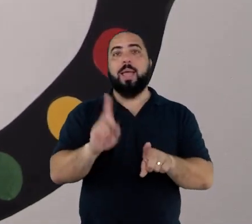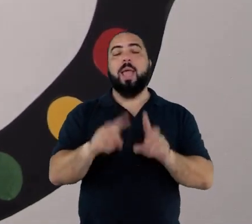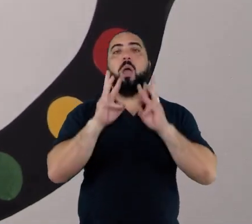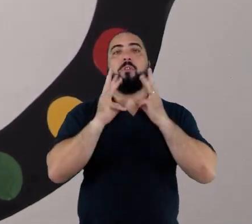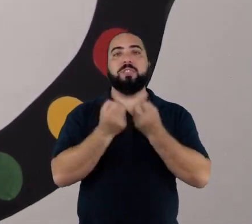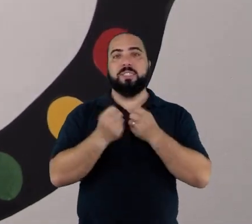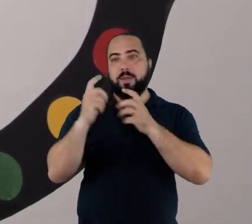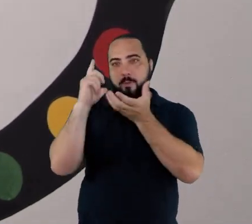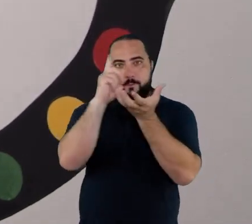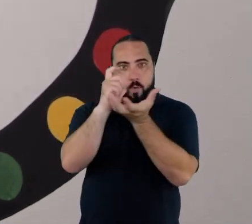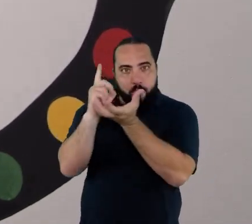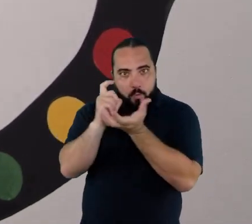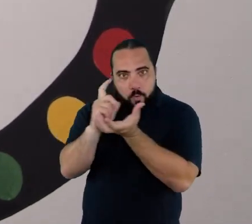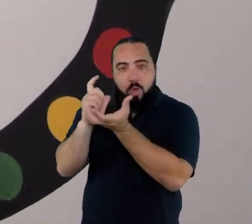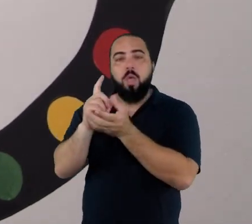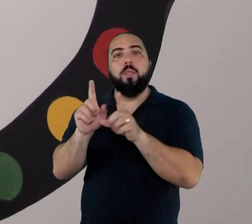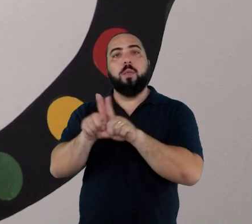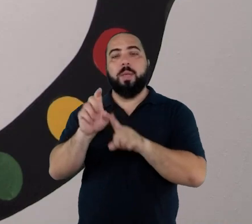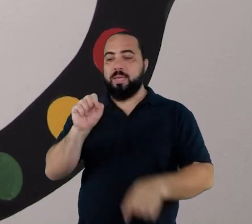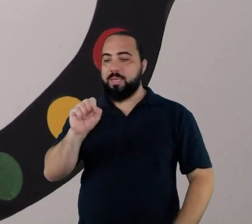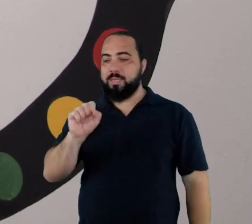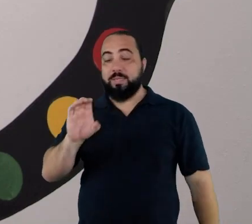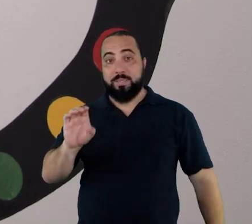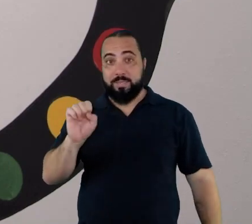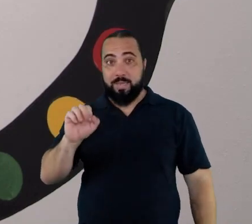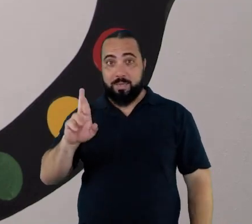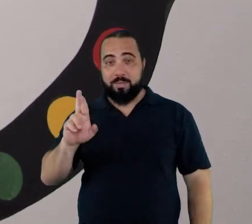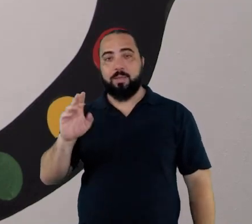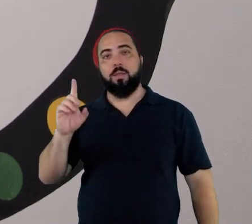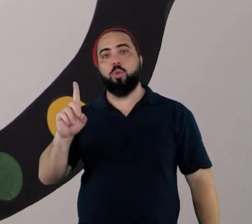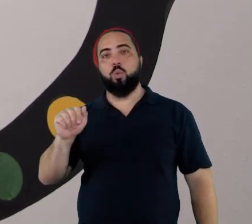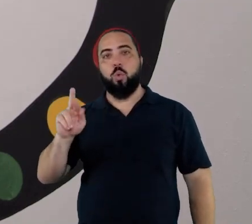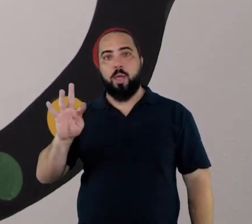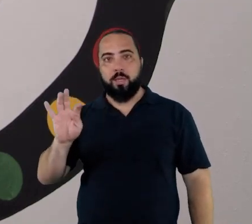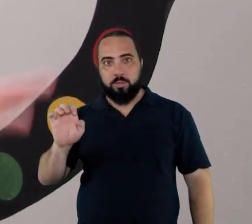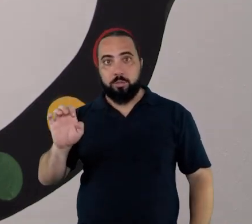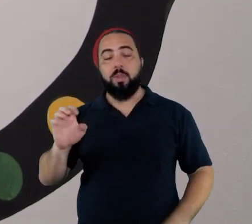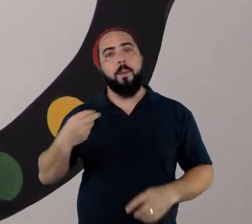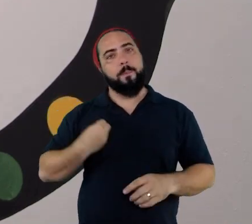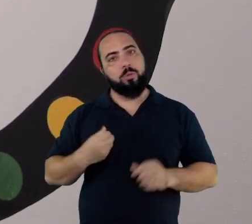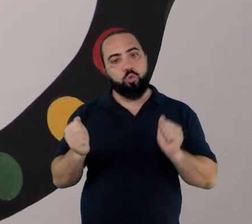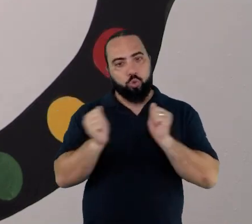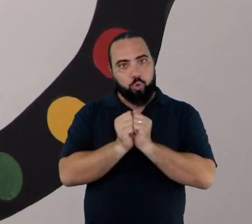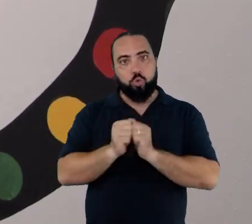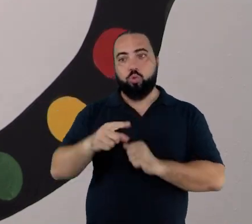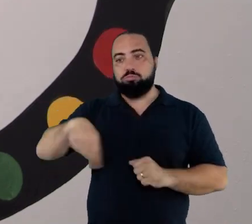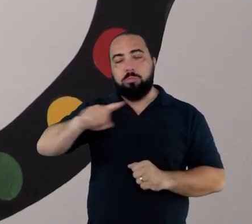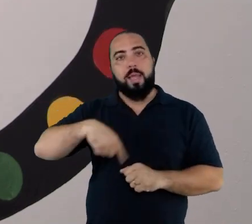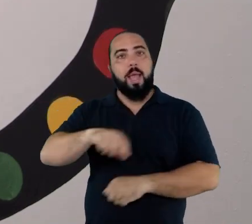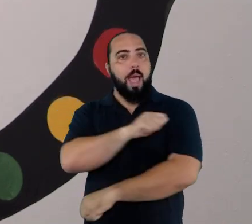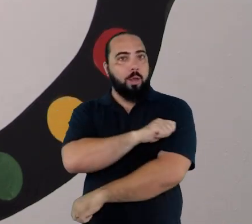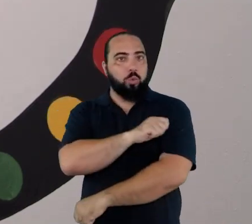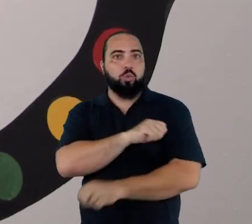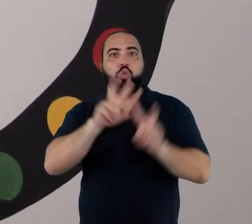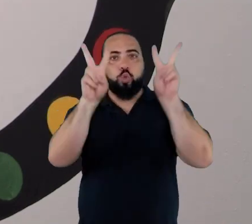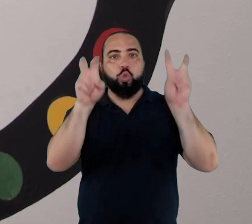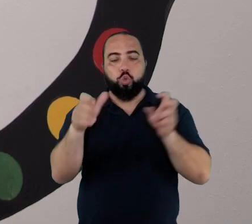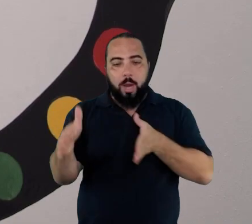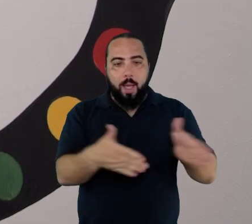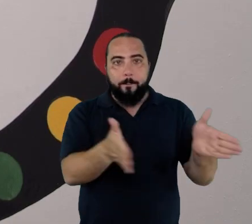uma oficina de fotografia com César Duarte, participou junto, falando com os alunos sobre o